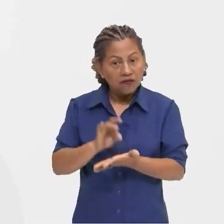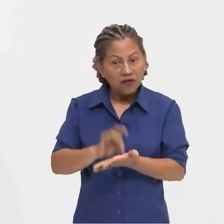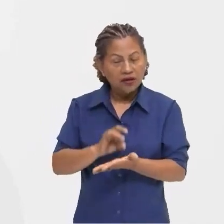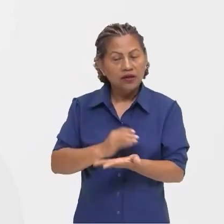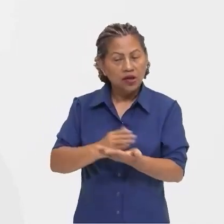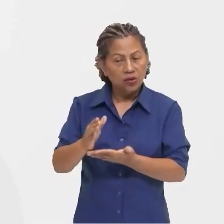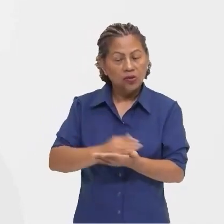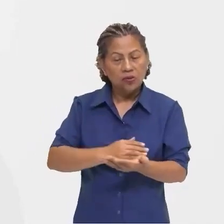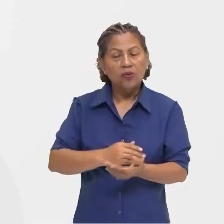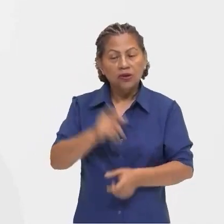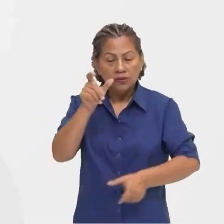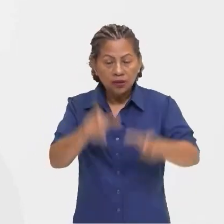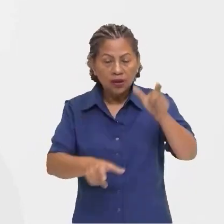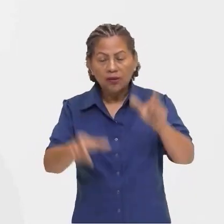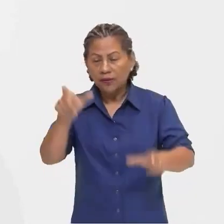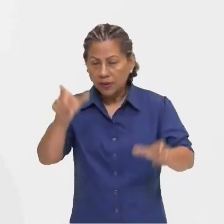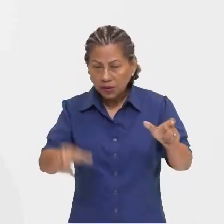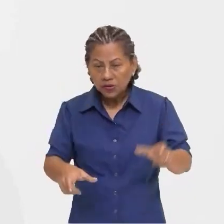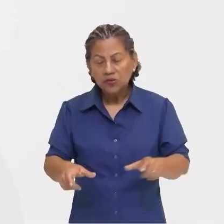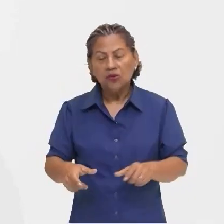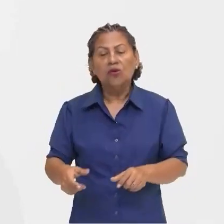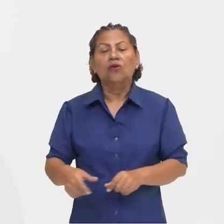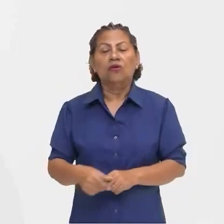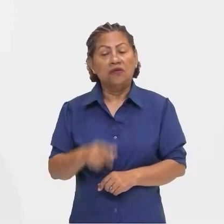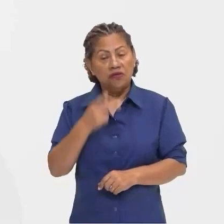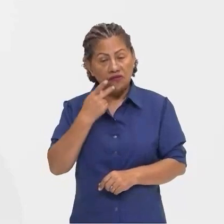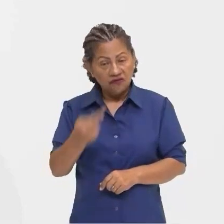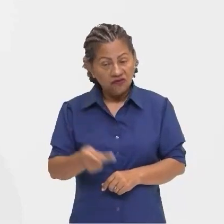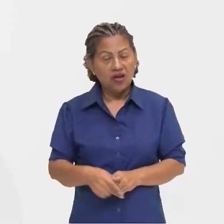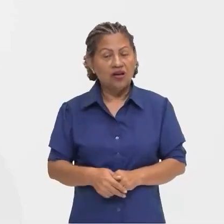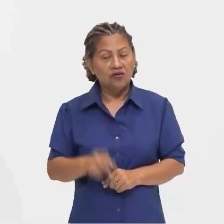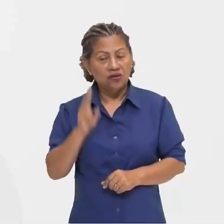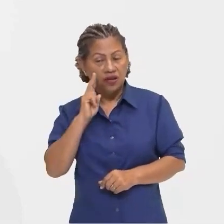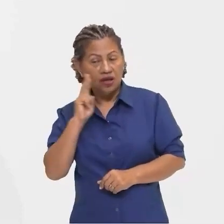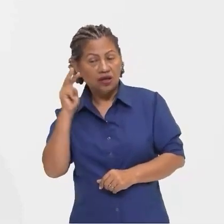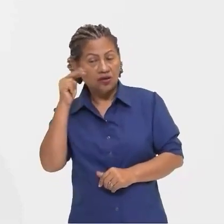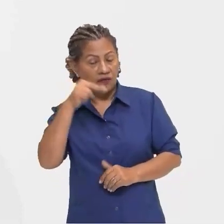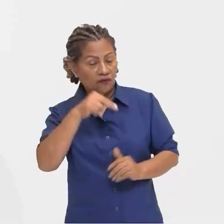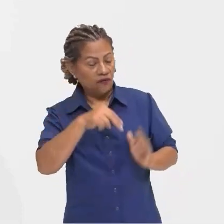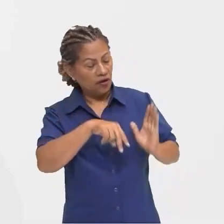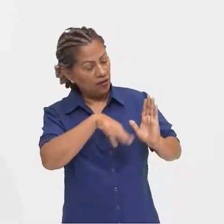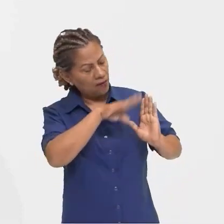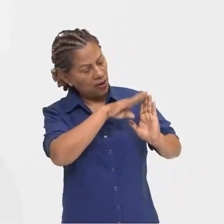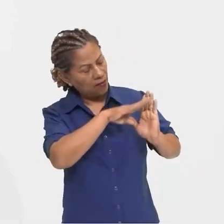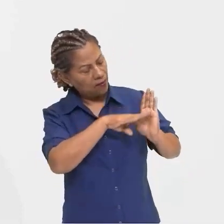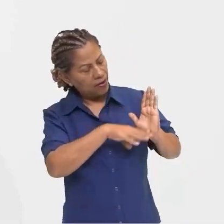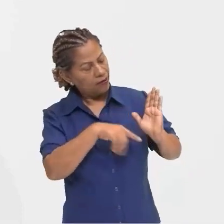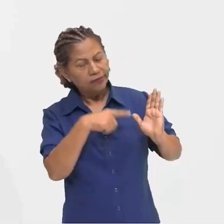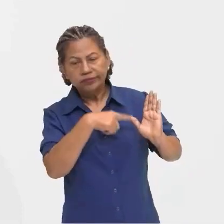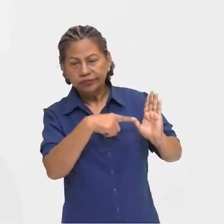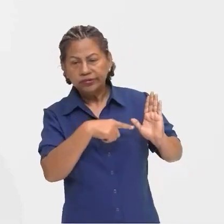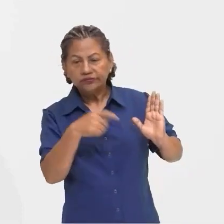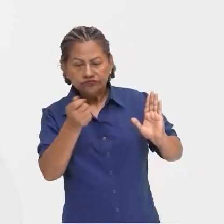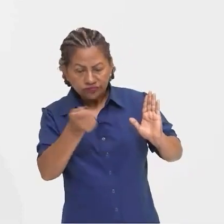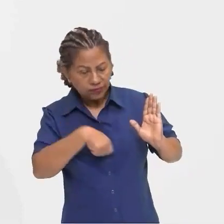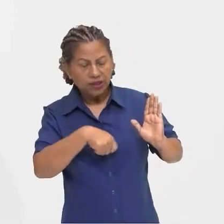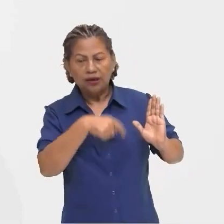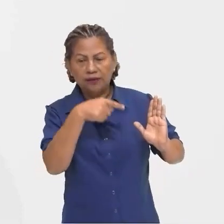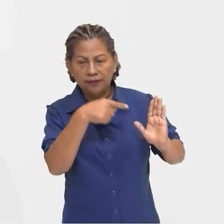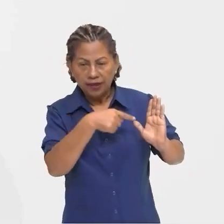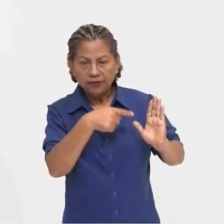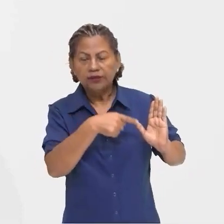quando nós fazemos listas e visualizamos aquelas listas, nós temos uma possibilidade maior